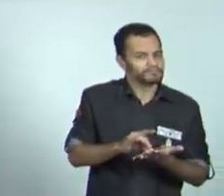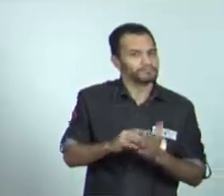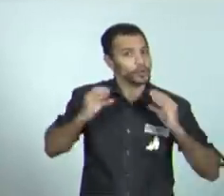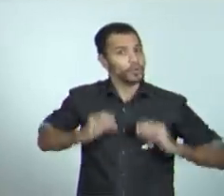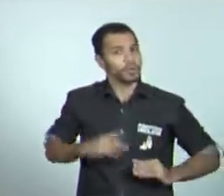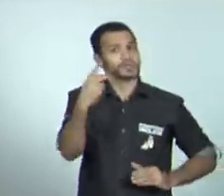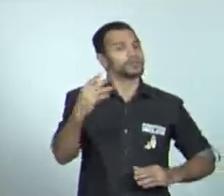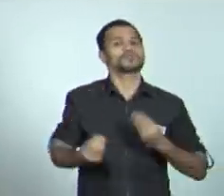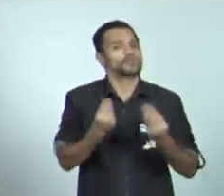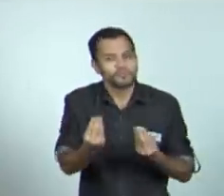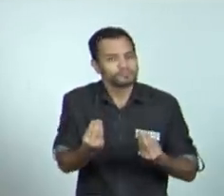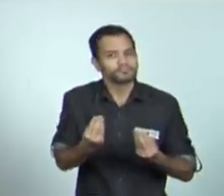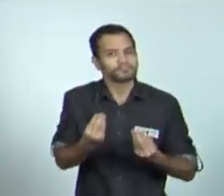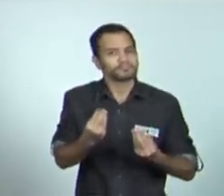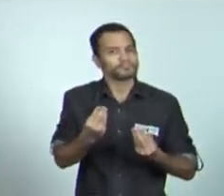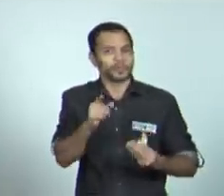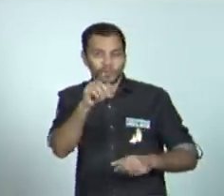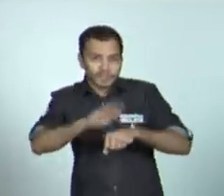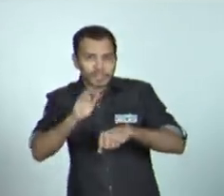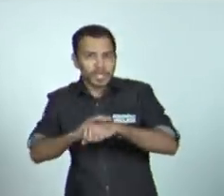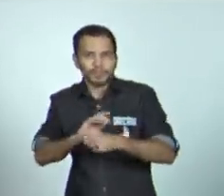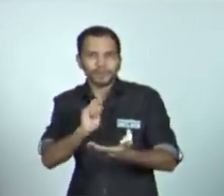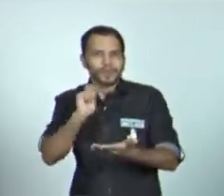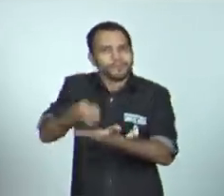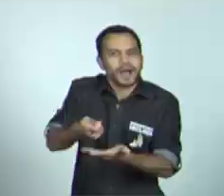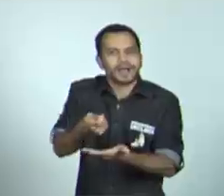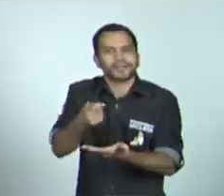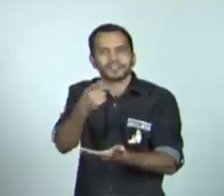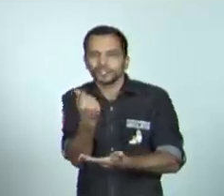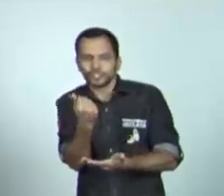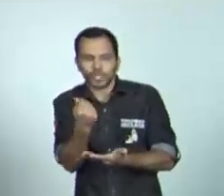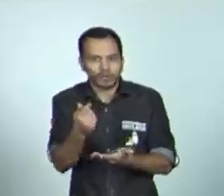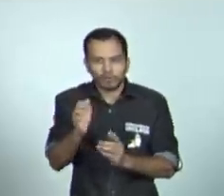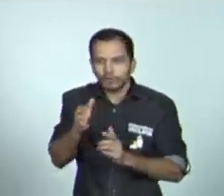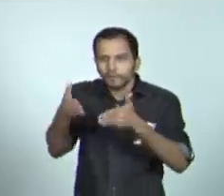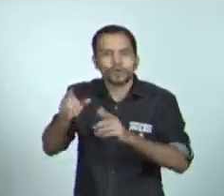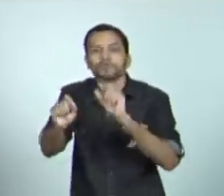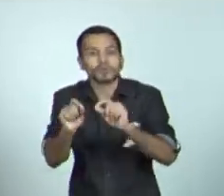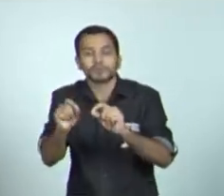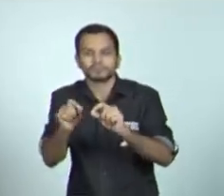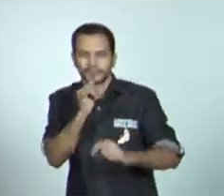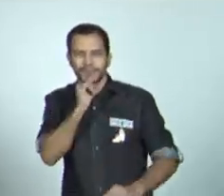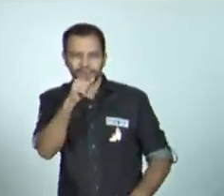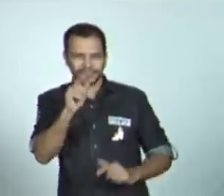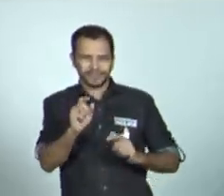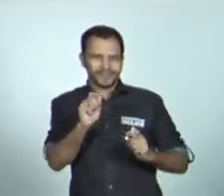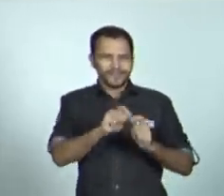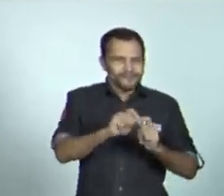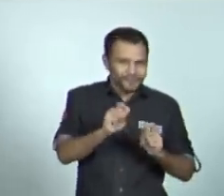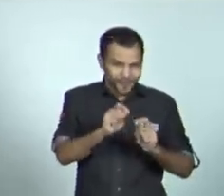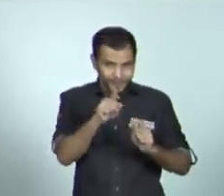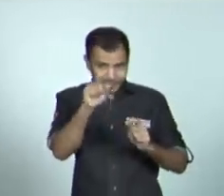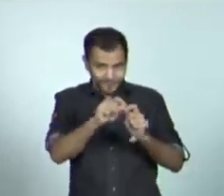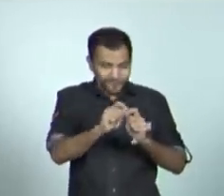se você valoriza onde você gasta o seu tempo se você faz gasta tempo e gastar dinheiro ali